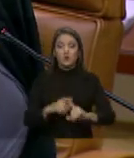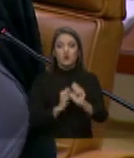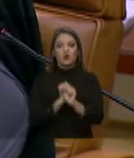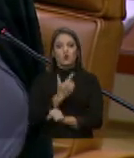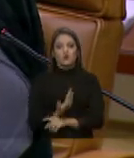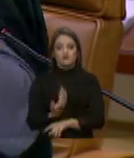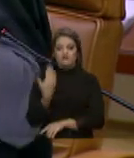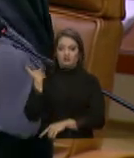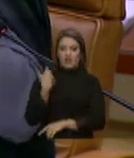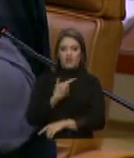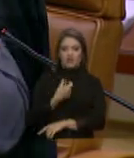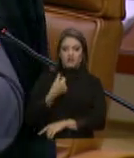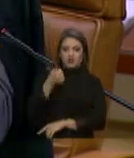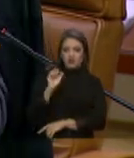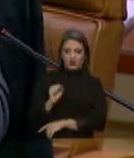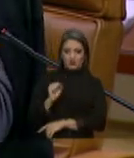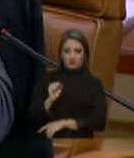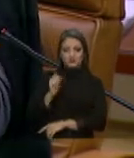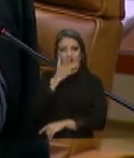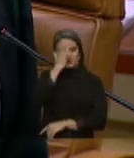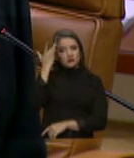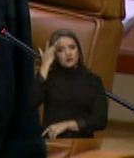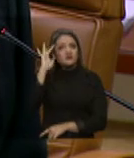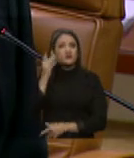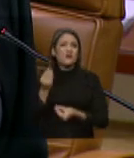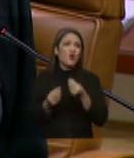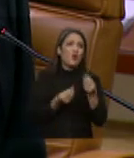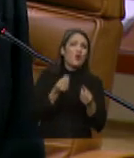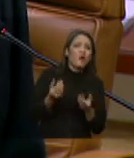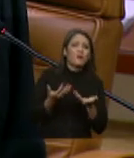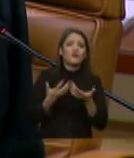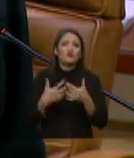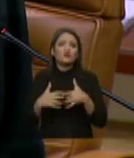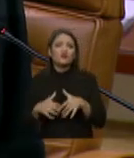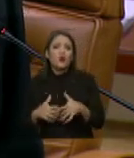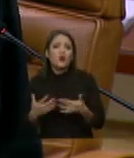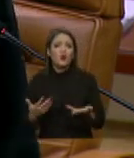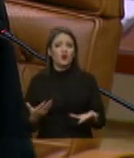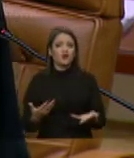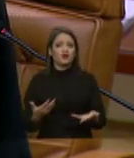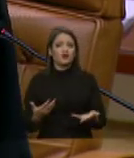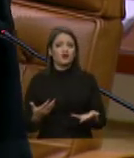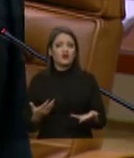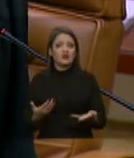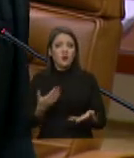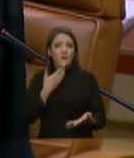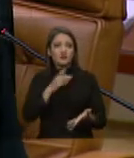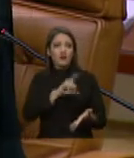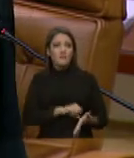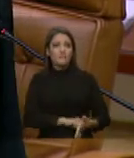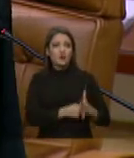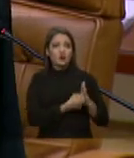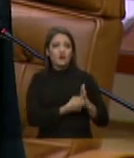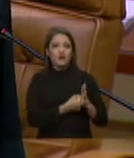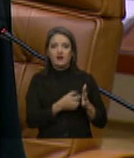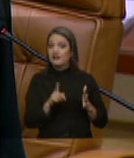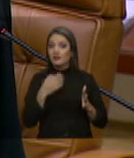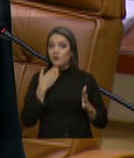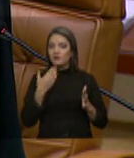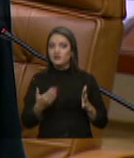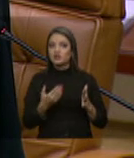2018 as pessoas não sabiam ainda Como funcionava isso e não pediu pediu só o bloqueio é não